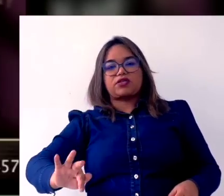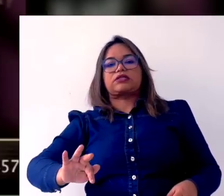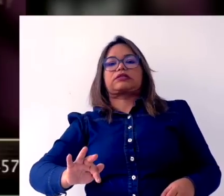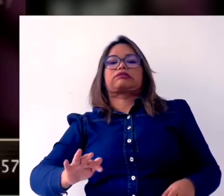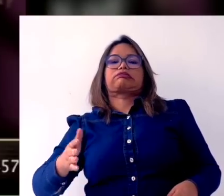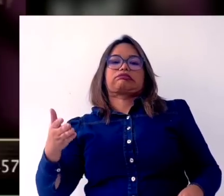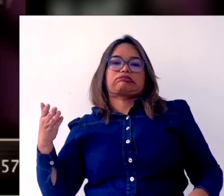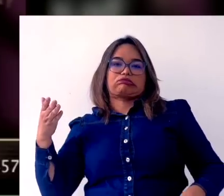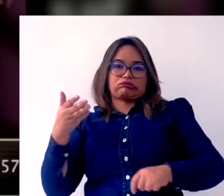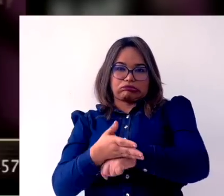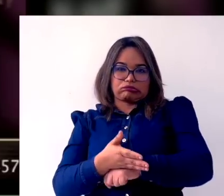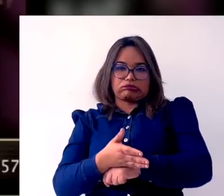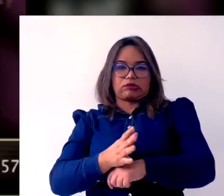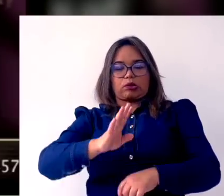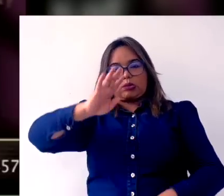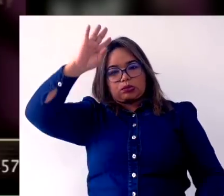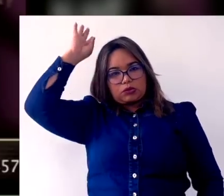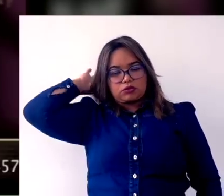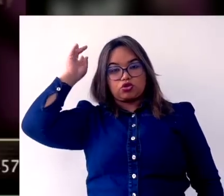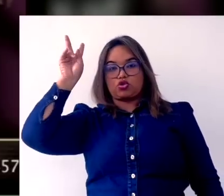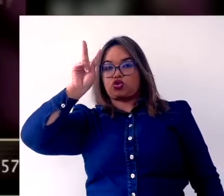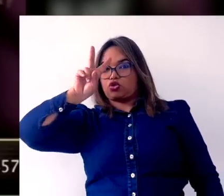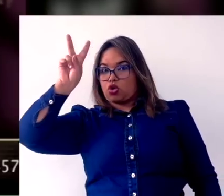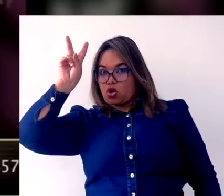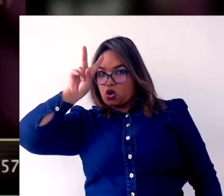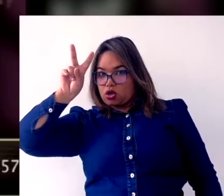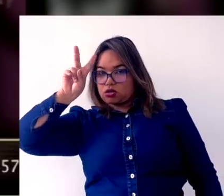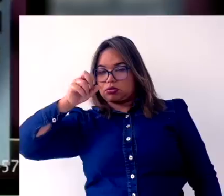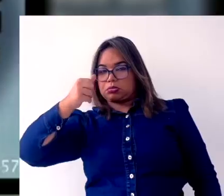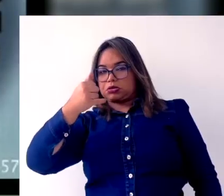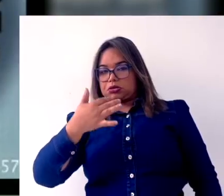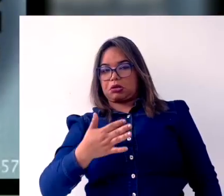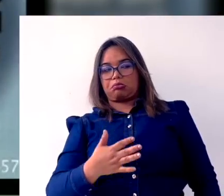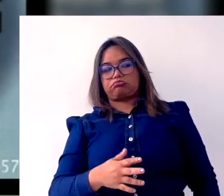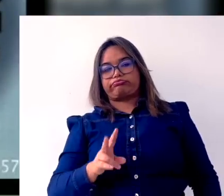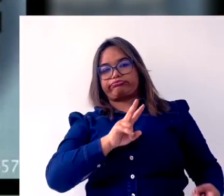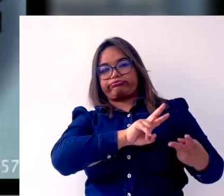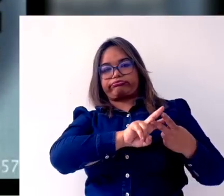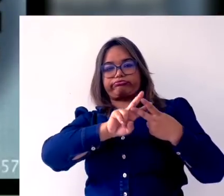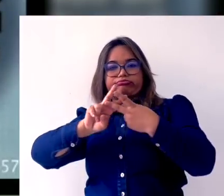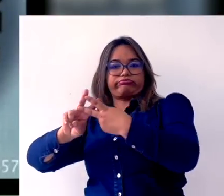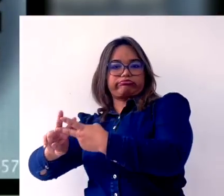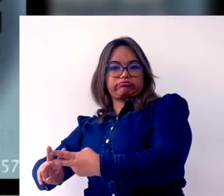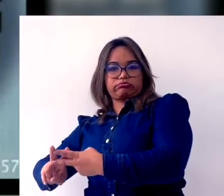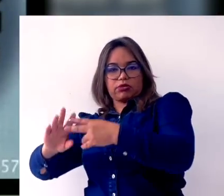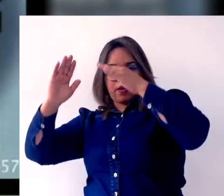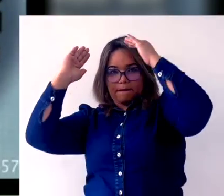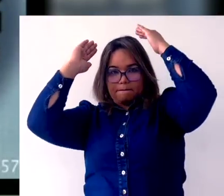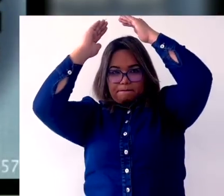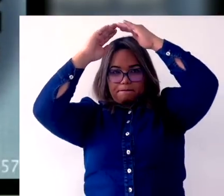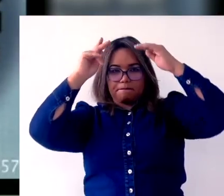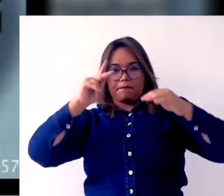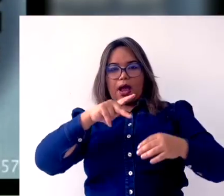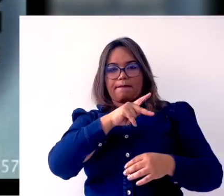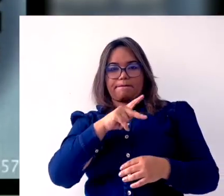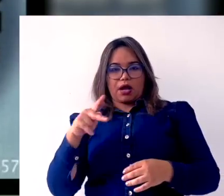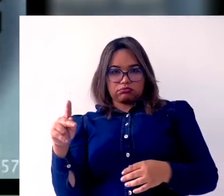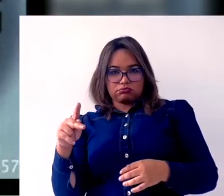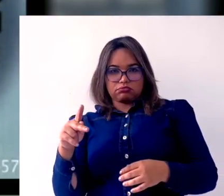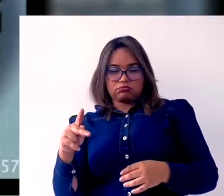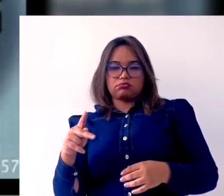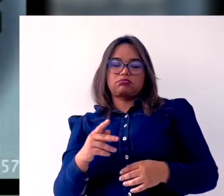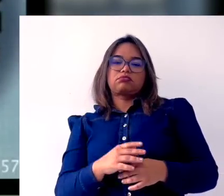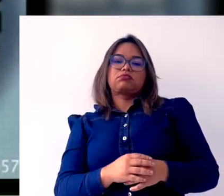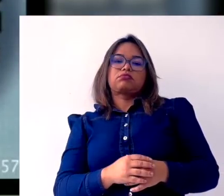em Roma. A história eclesiástica diz que levaram o Papa para o exílio e a besta recebeu uma ferida